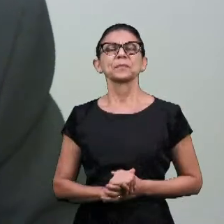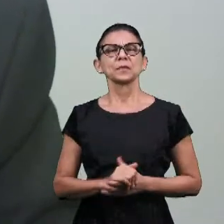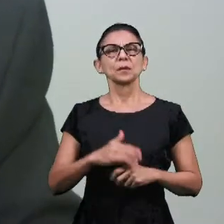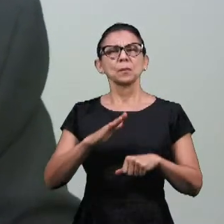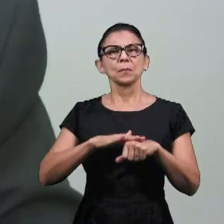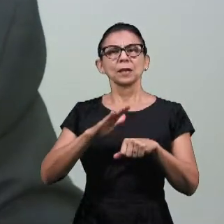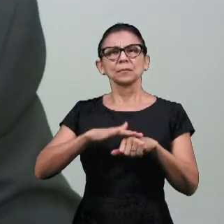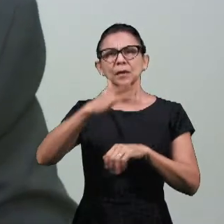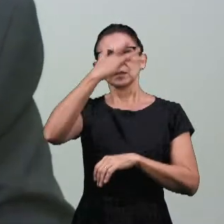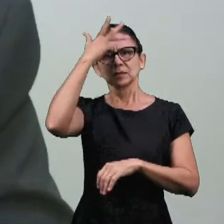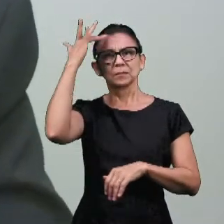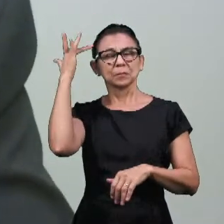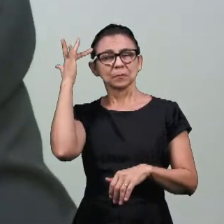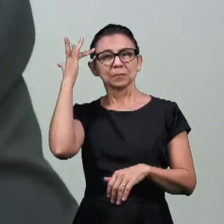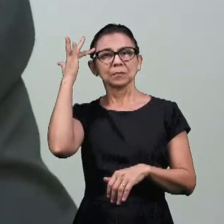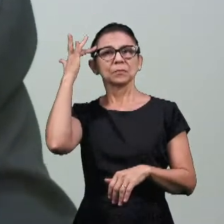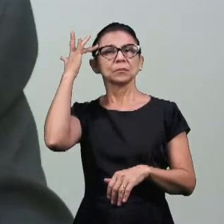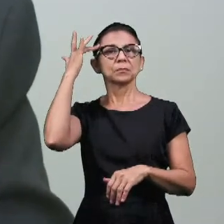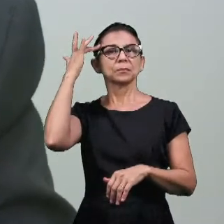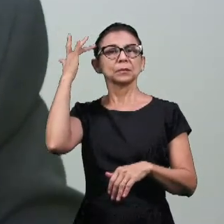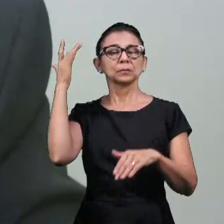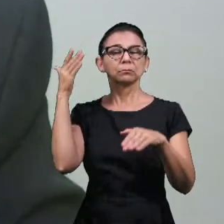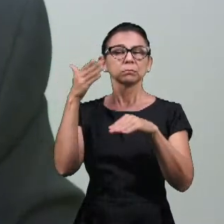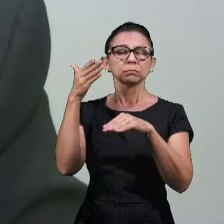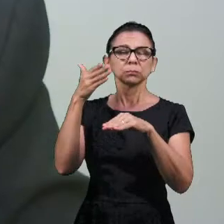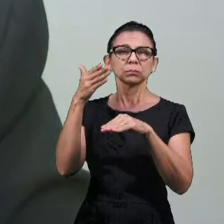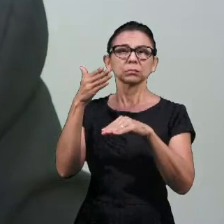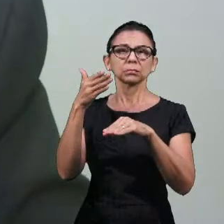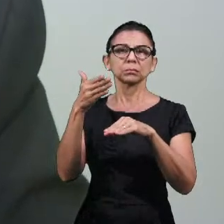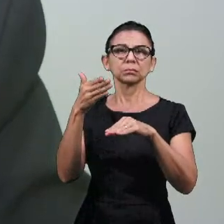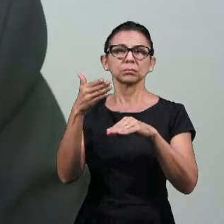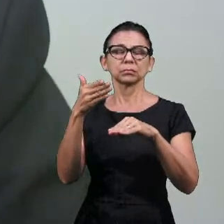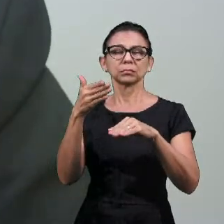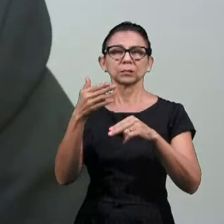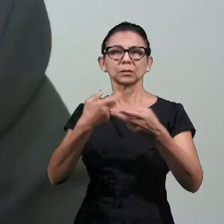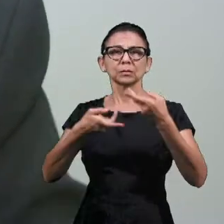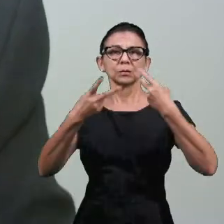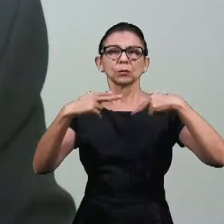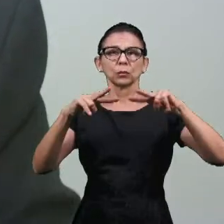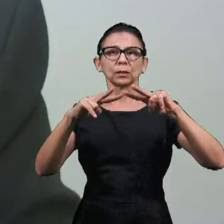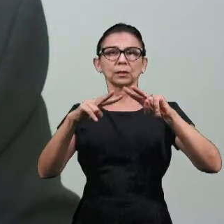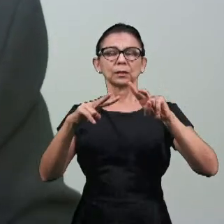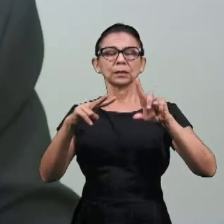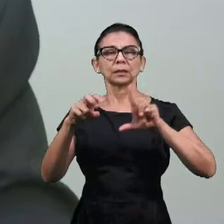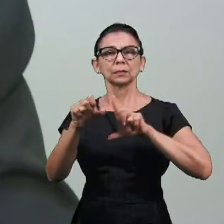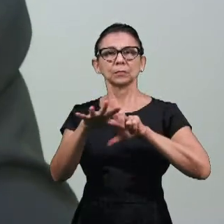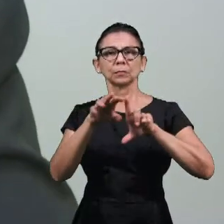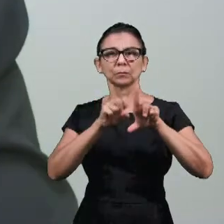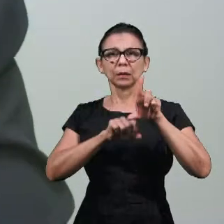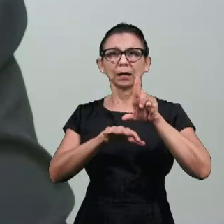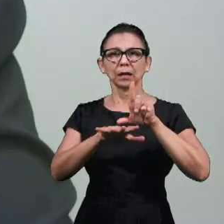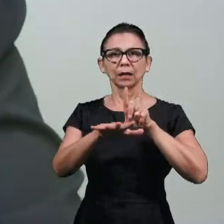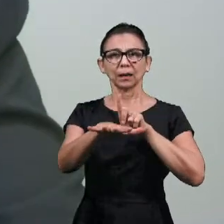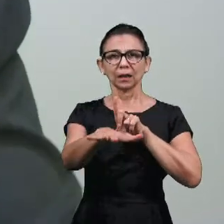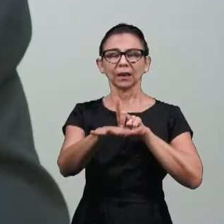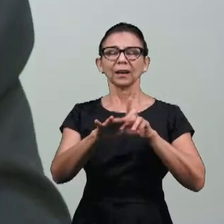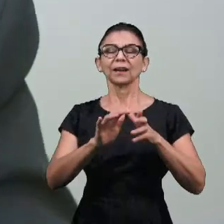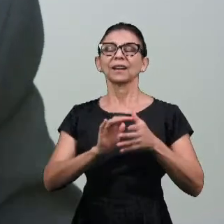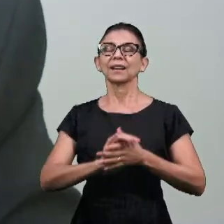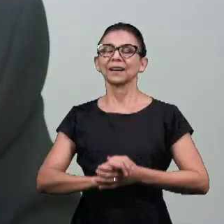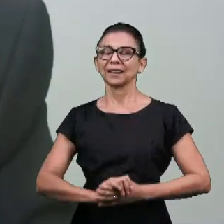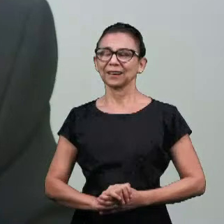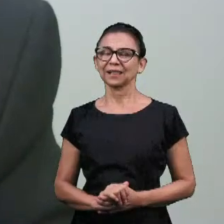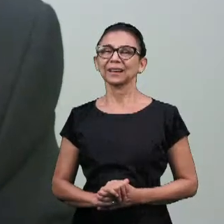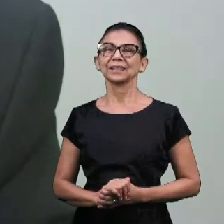estar aí compartilhando o link, a gente alcança mais números de pessoas, né? Porque a própria plataforma já